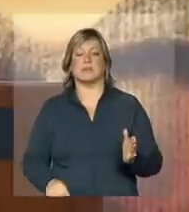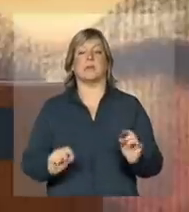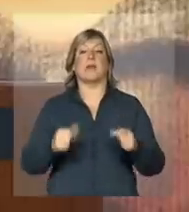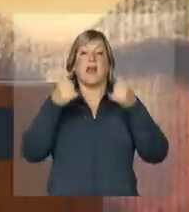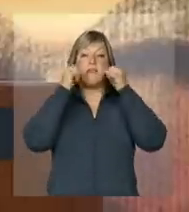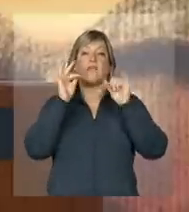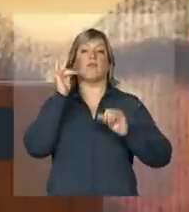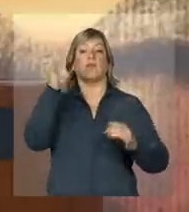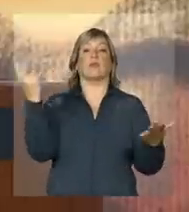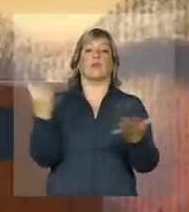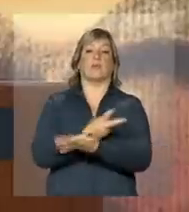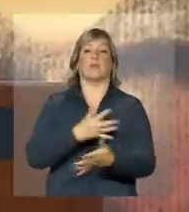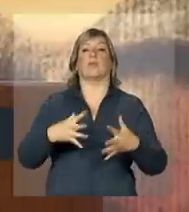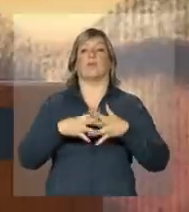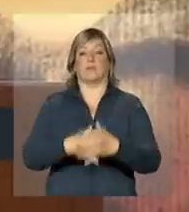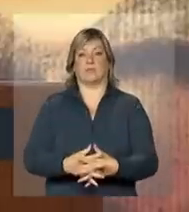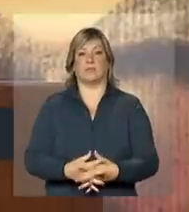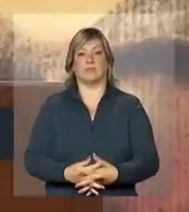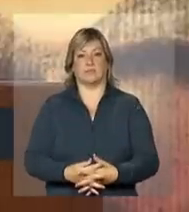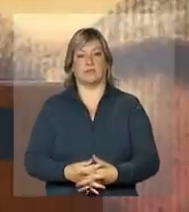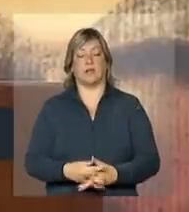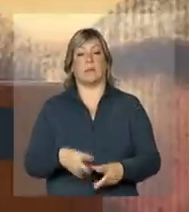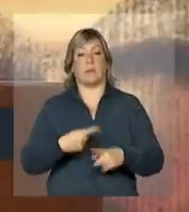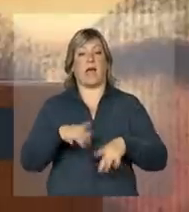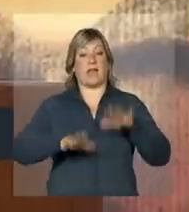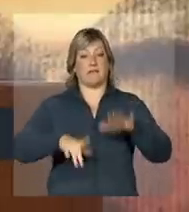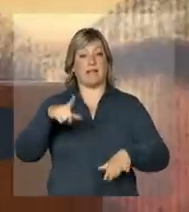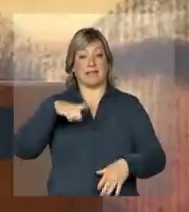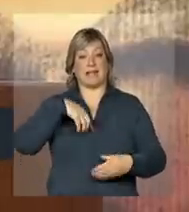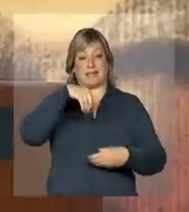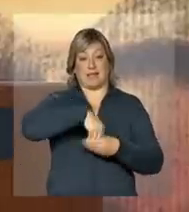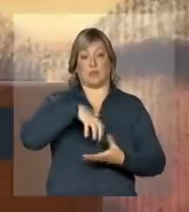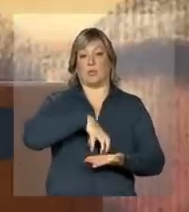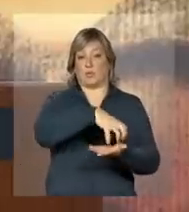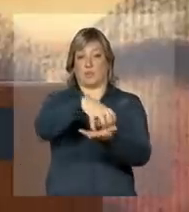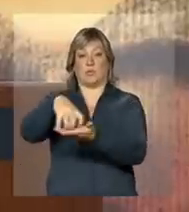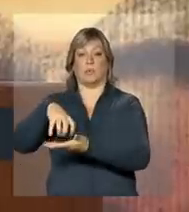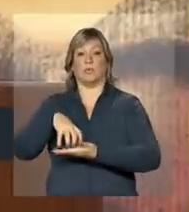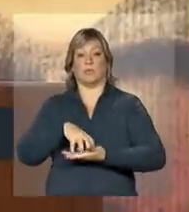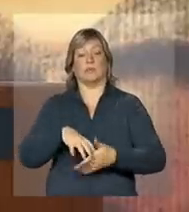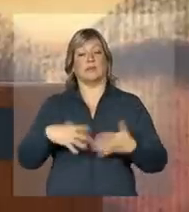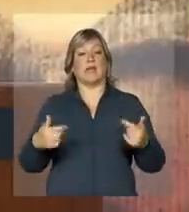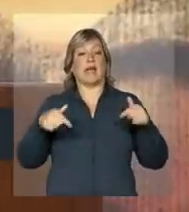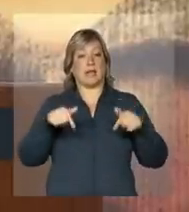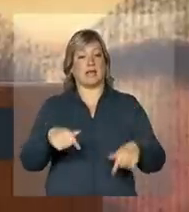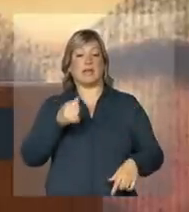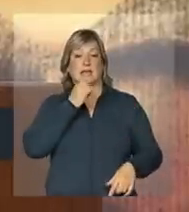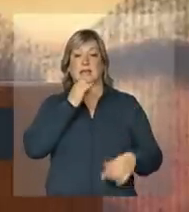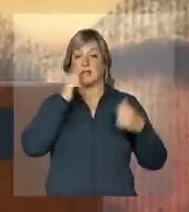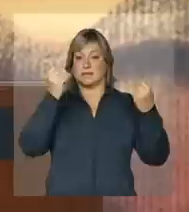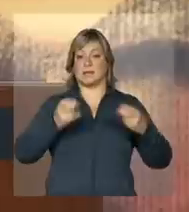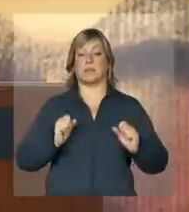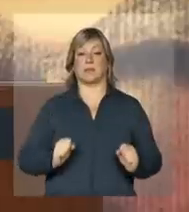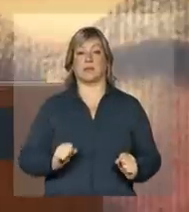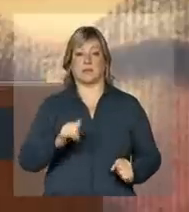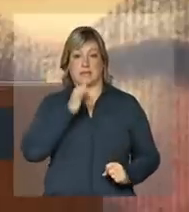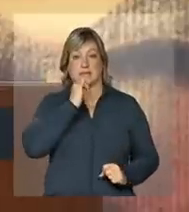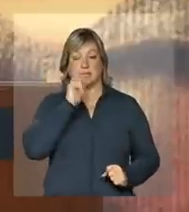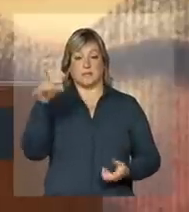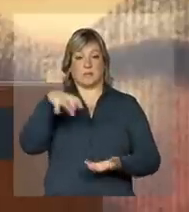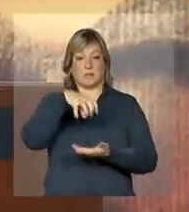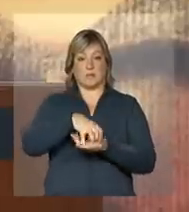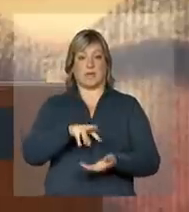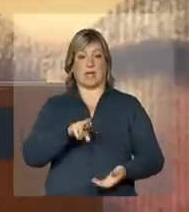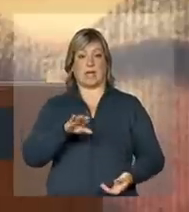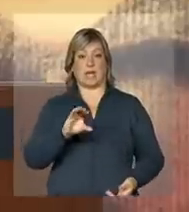que às vezes existe na nas comunidades e aqui posso até trazer alguns exemplos a exemplo da comunidade